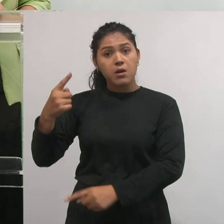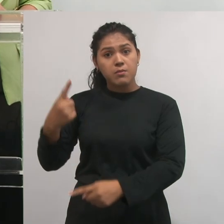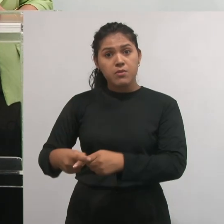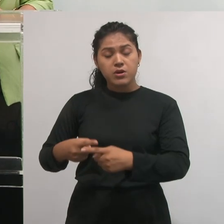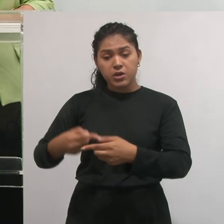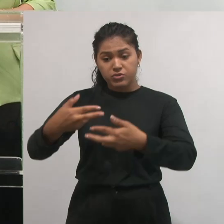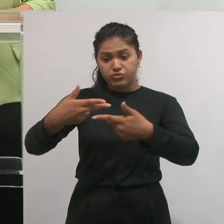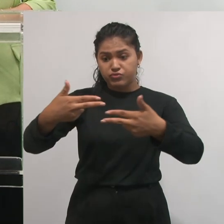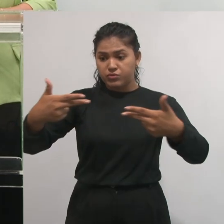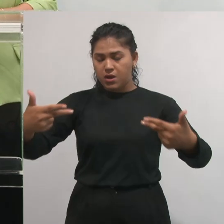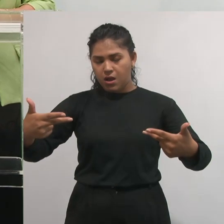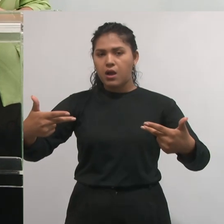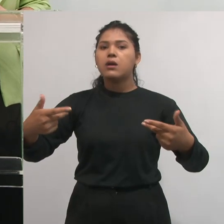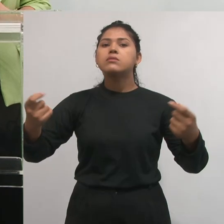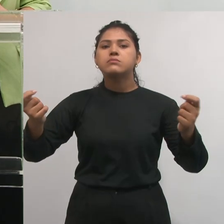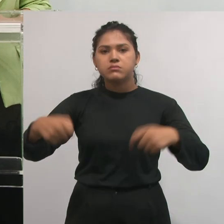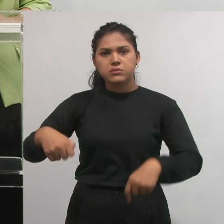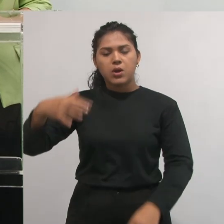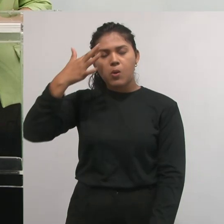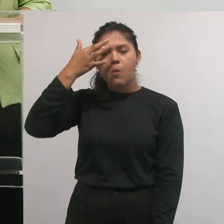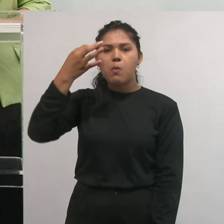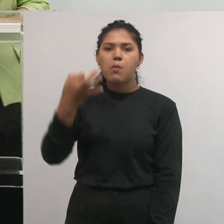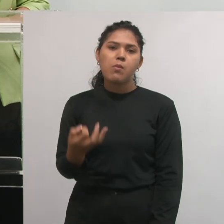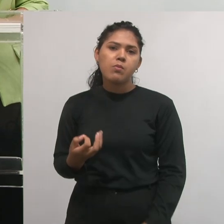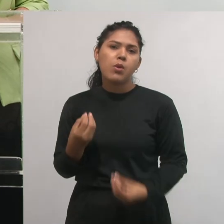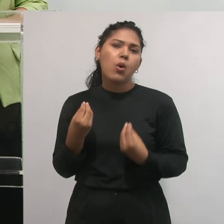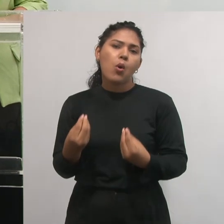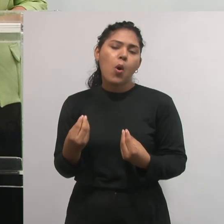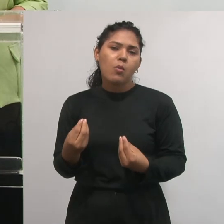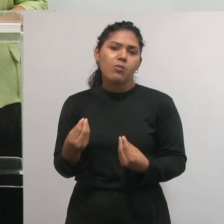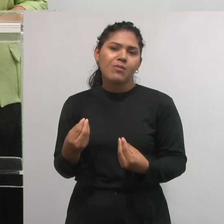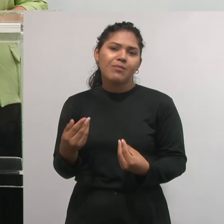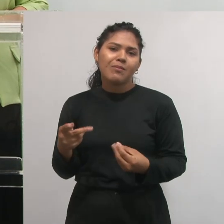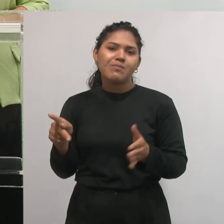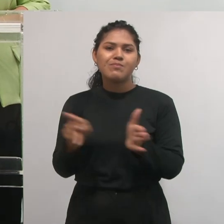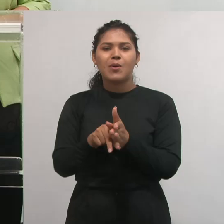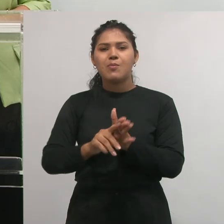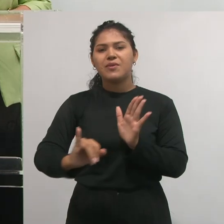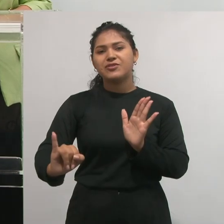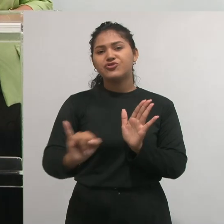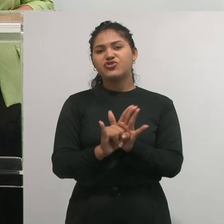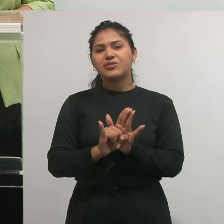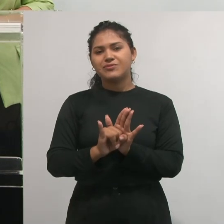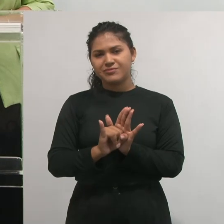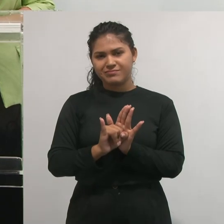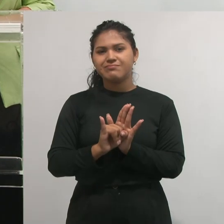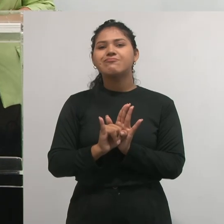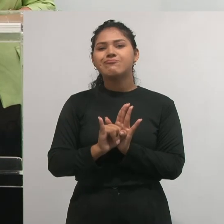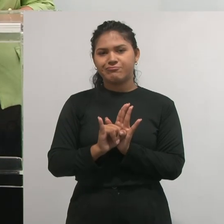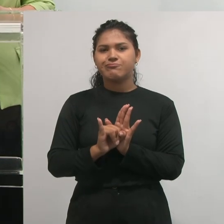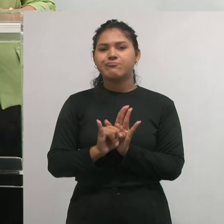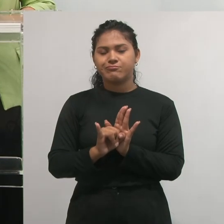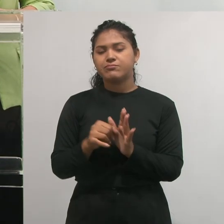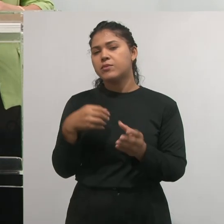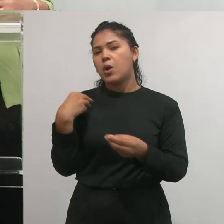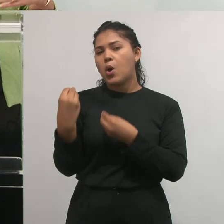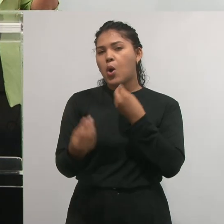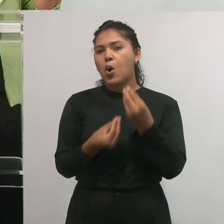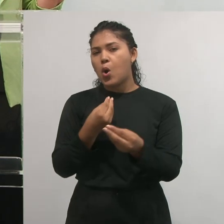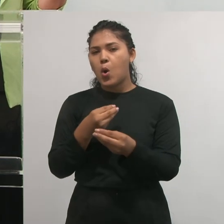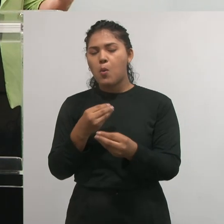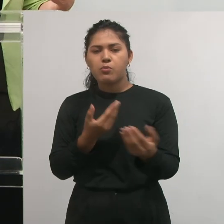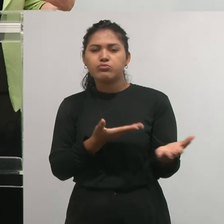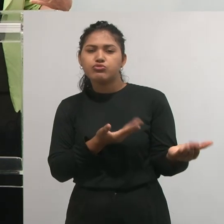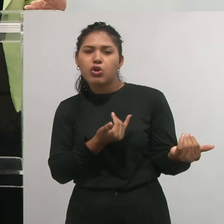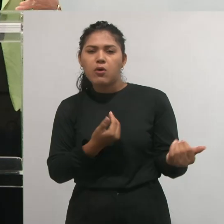diversidade ela tem que ser entendida a partir da diversidade, da identidade, né? Então, como que esse jovem